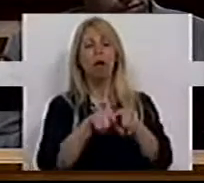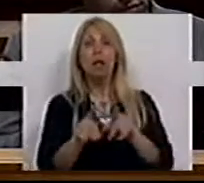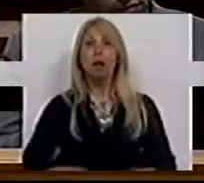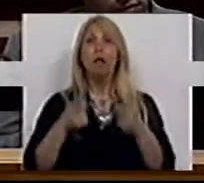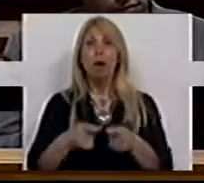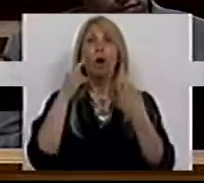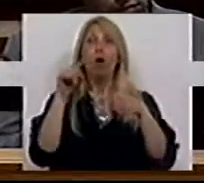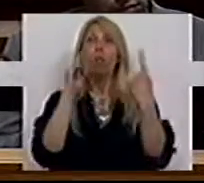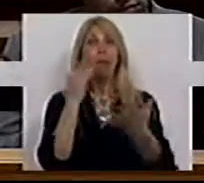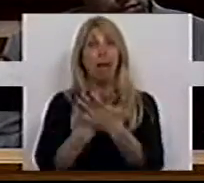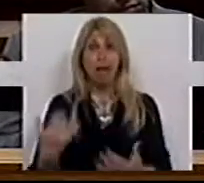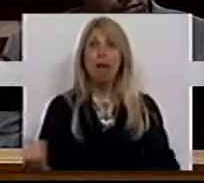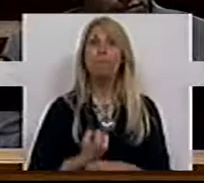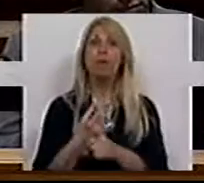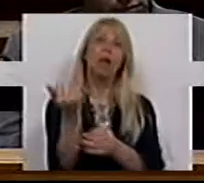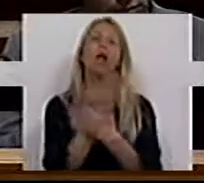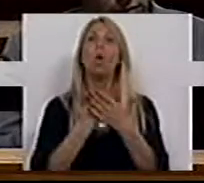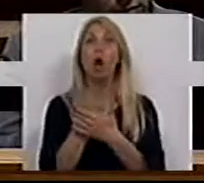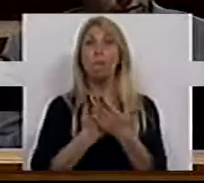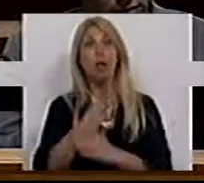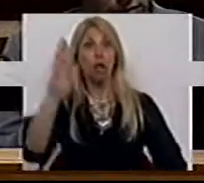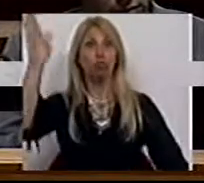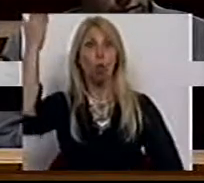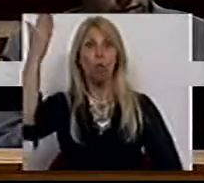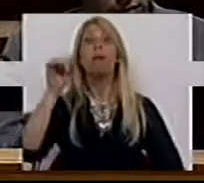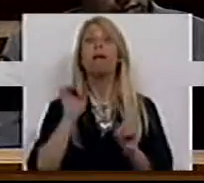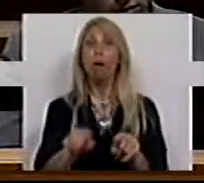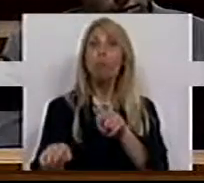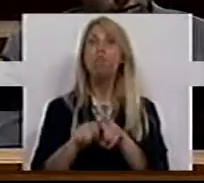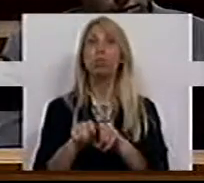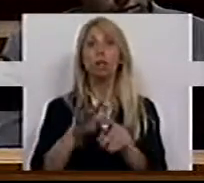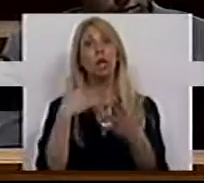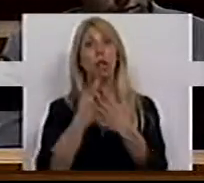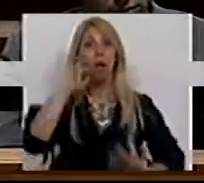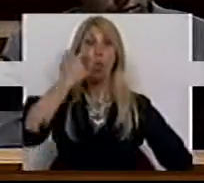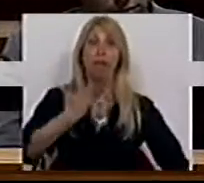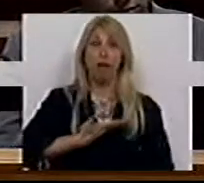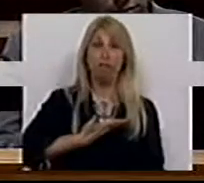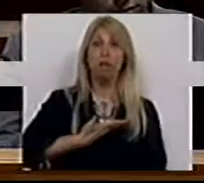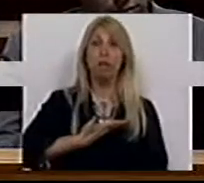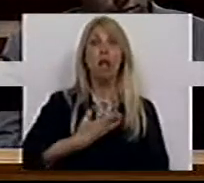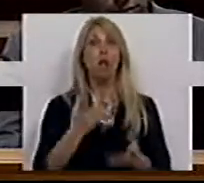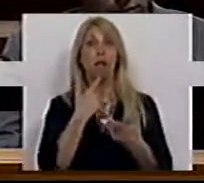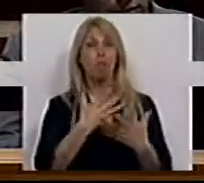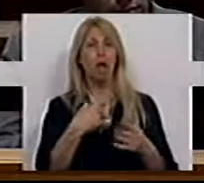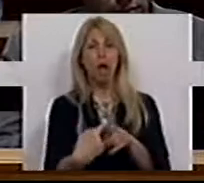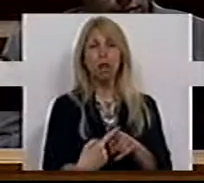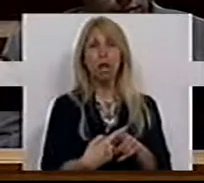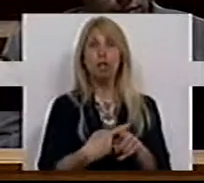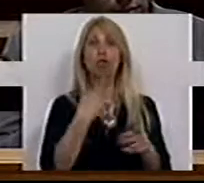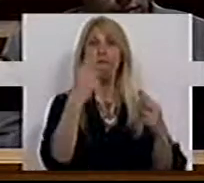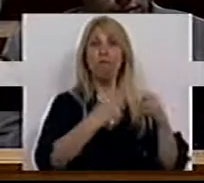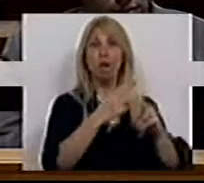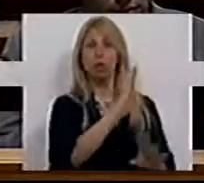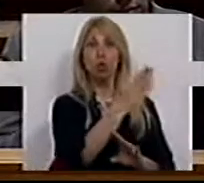que coloca o emprego, a economia em primeiro lugar. E há uma política que coloca o déficit e os grandes interesses da finança em primeiro lugar. E